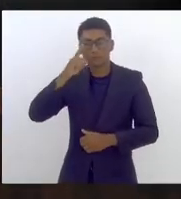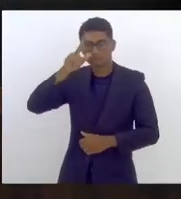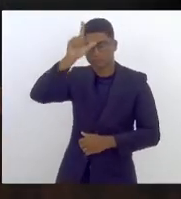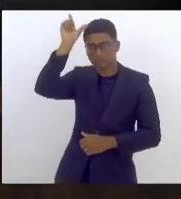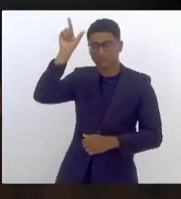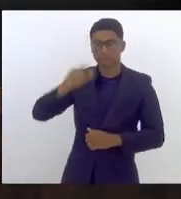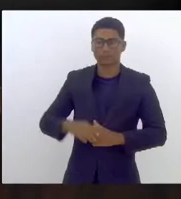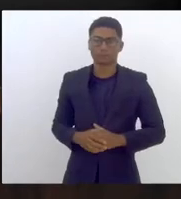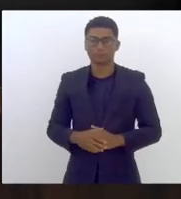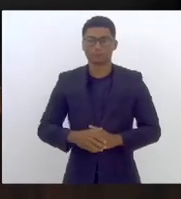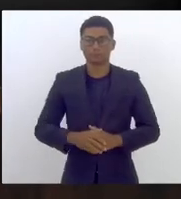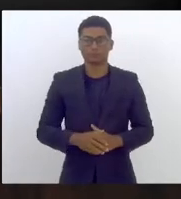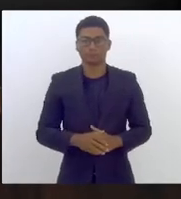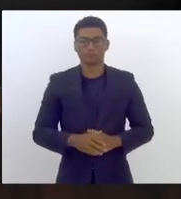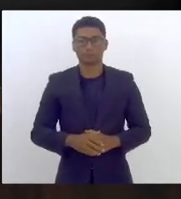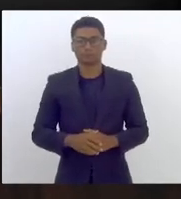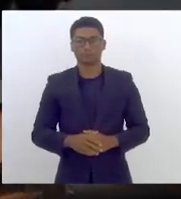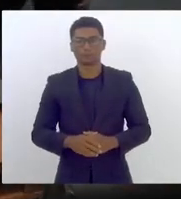Paulo